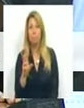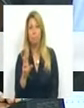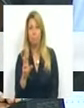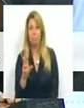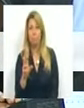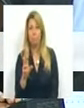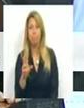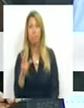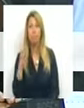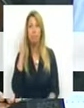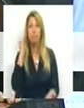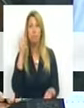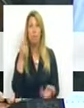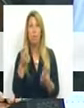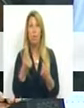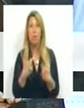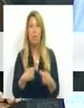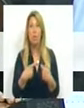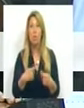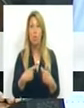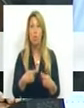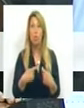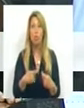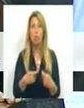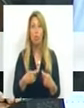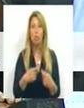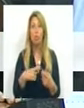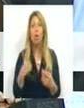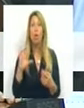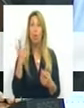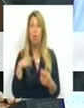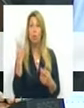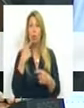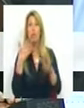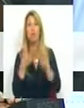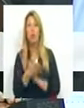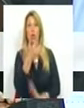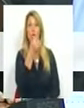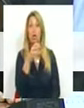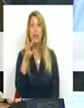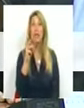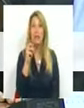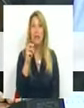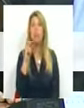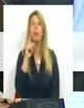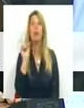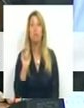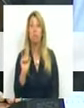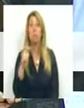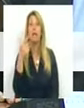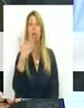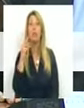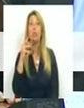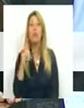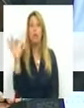of income rate, que quando nós entramos em 2013 era de 130%,